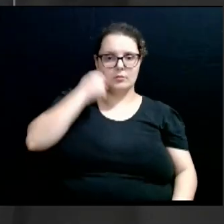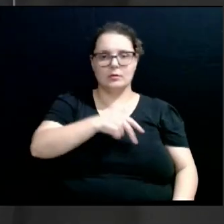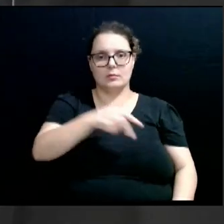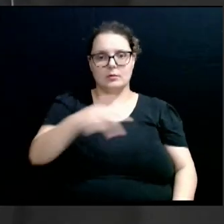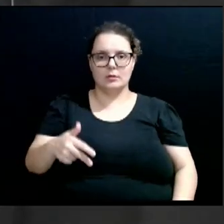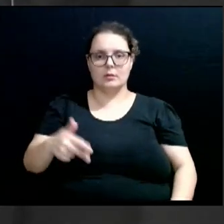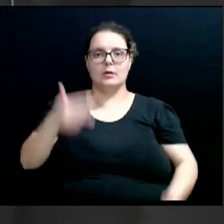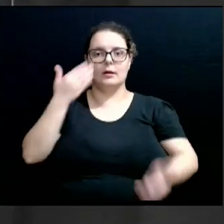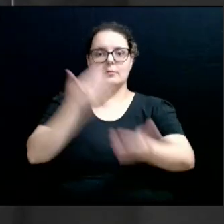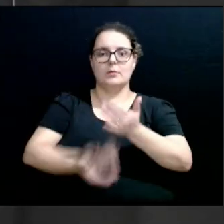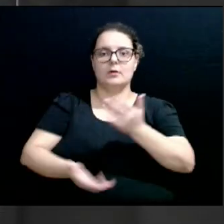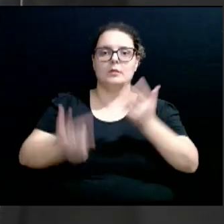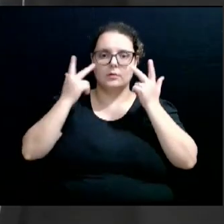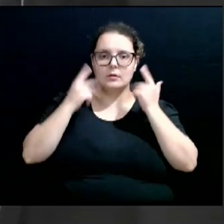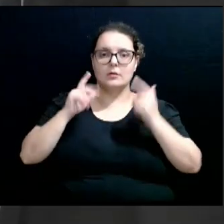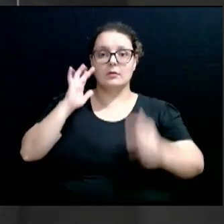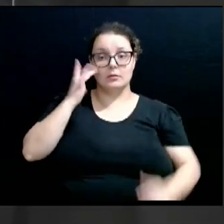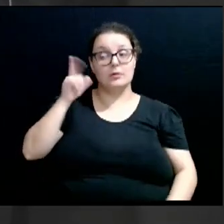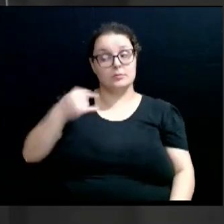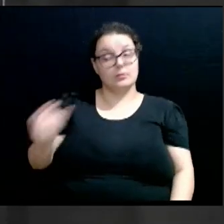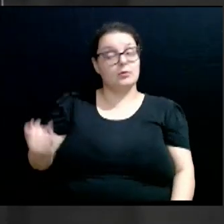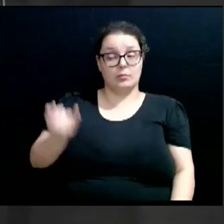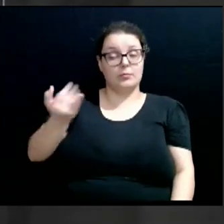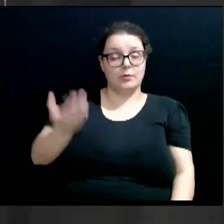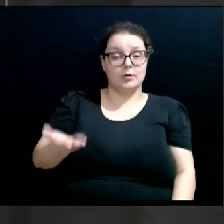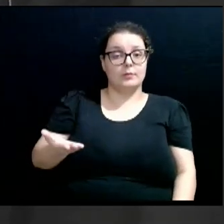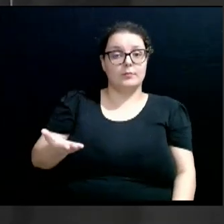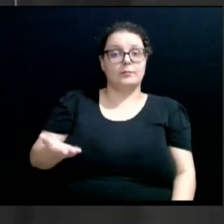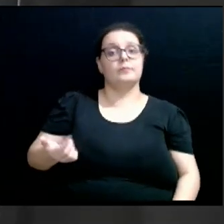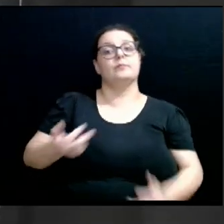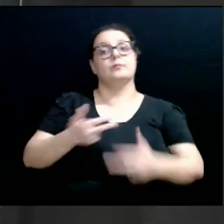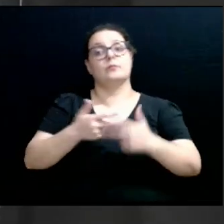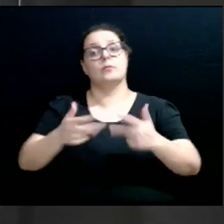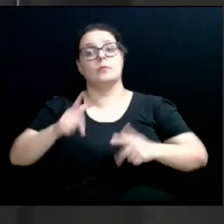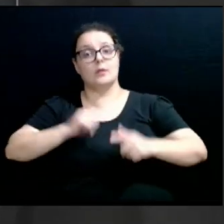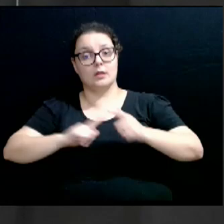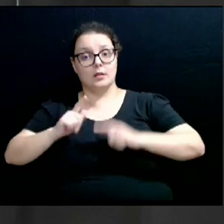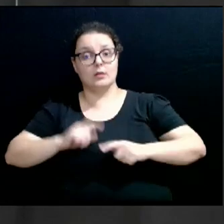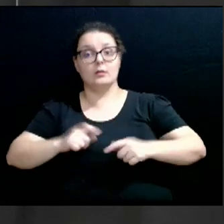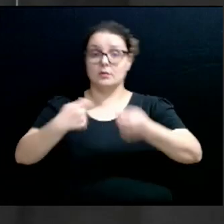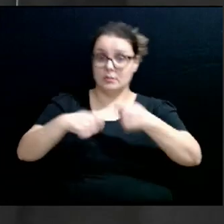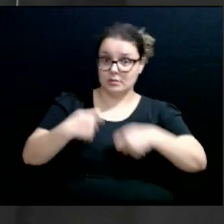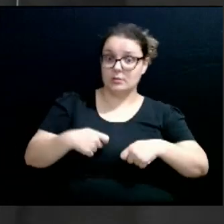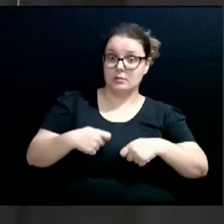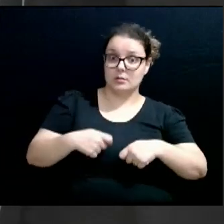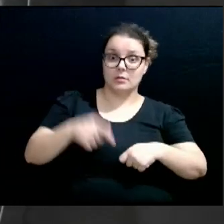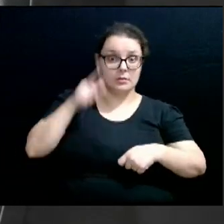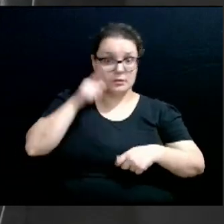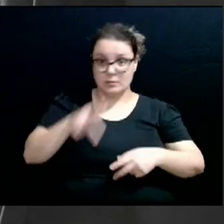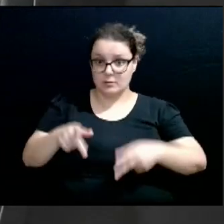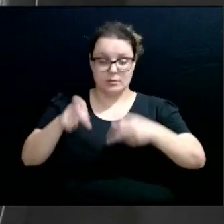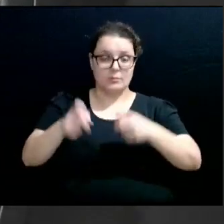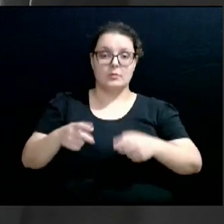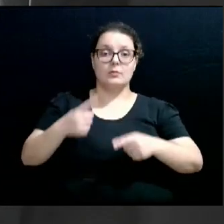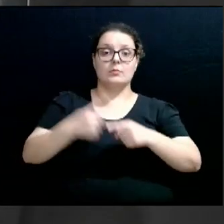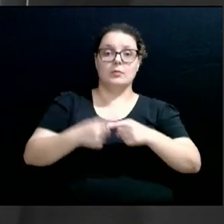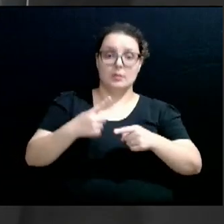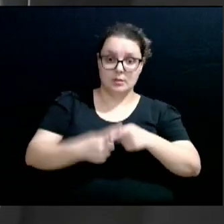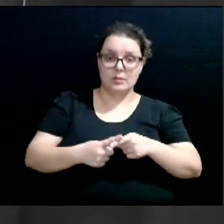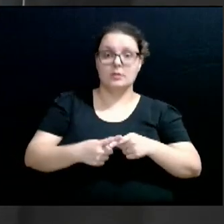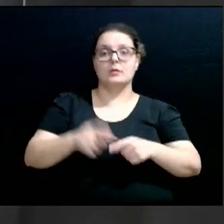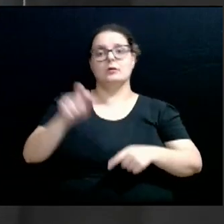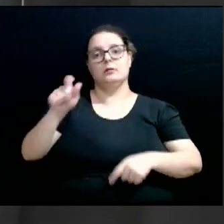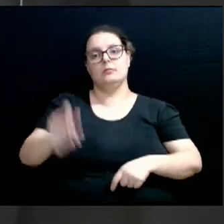acho que é isso que é importante. Porque coisas que até então os gestores, inclusive a administração mesmo, não consegue perceber, porque também pessoa branca, gestada no